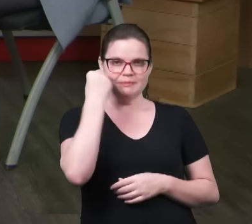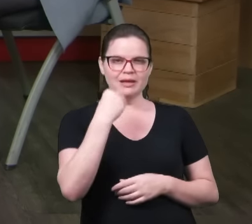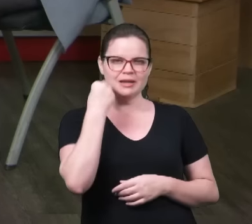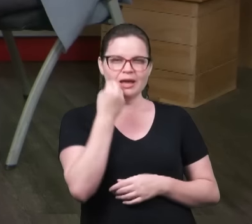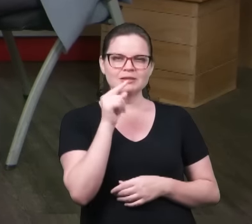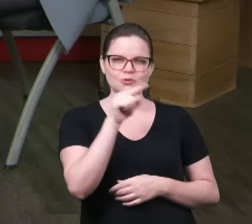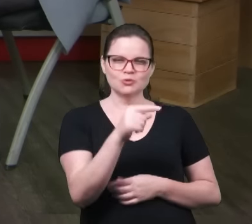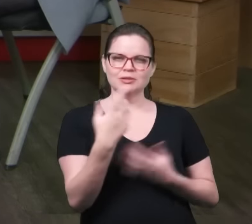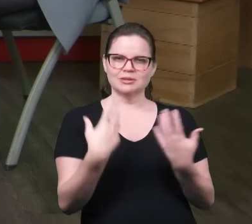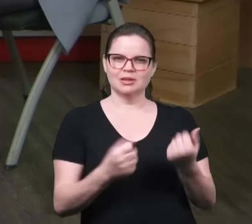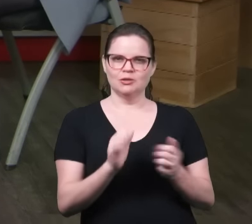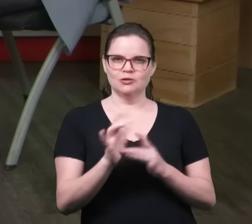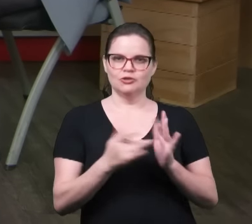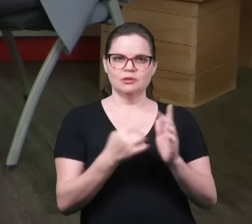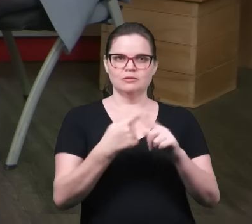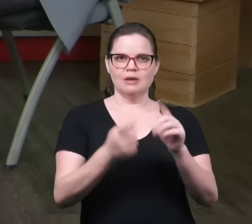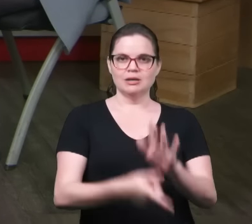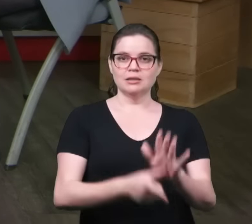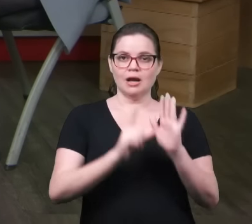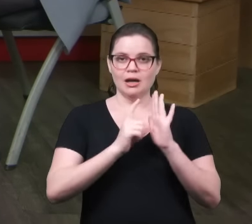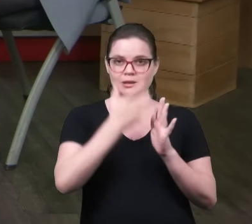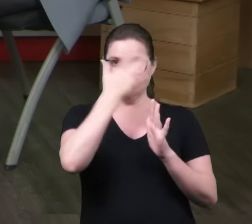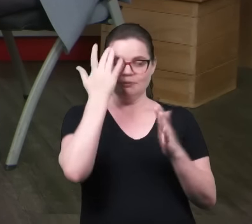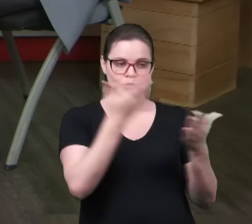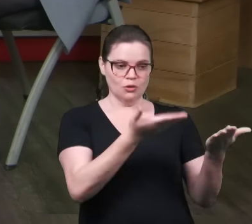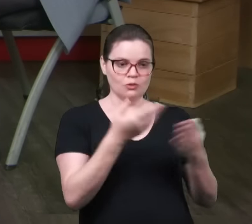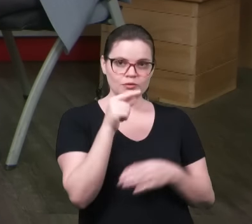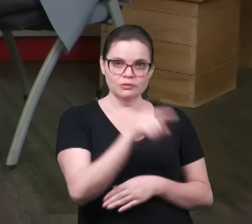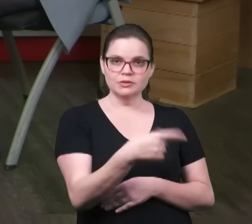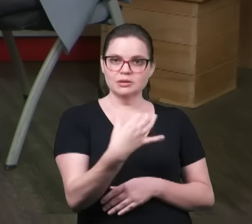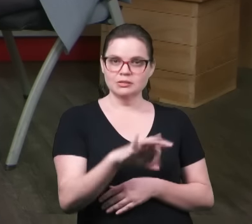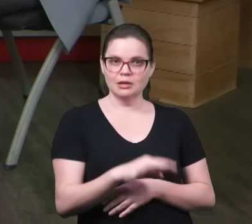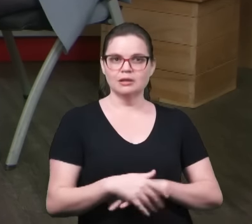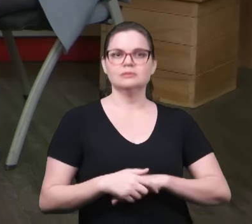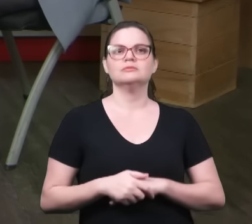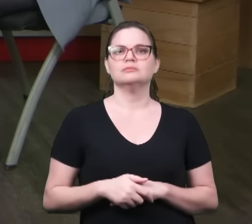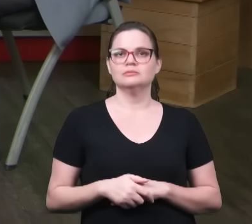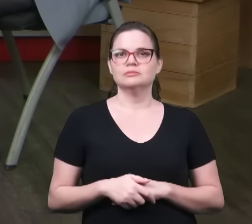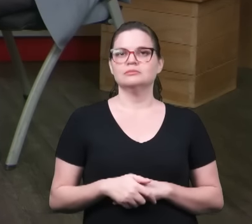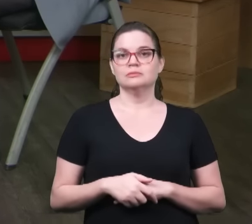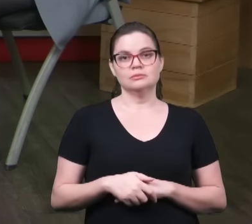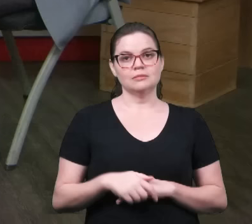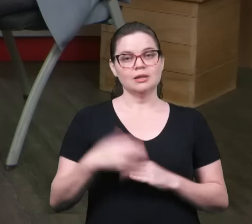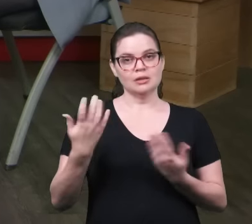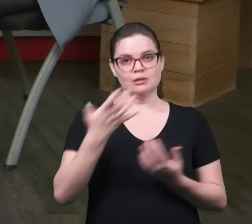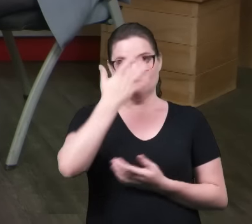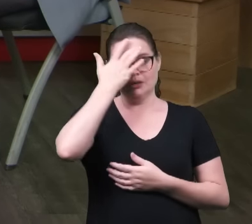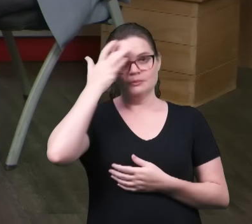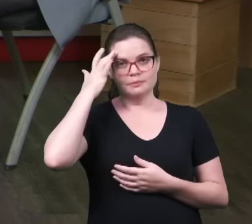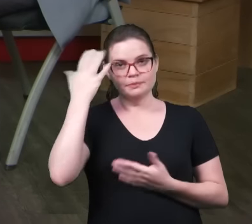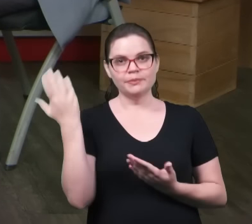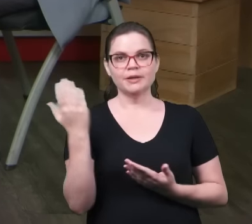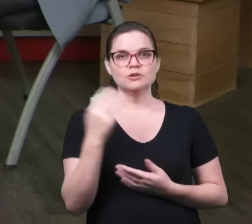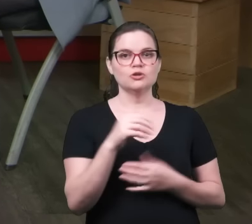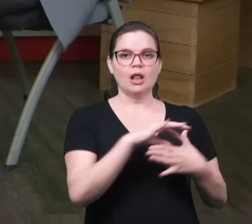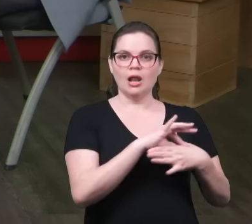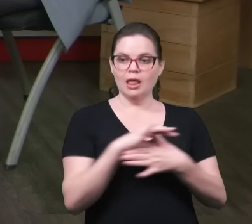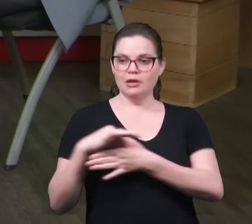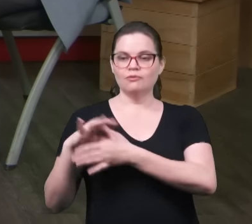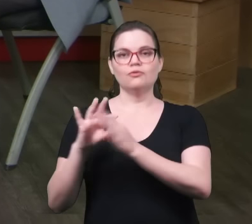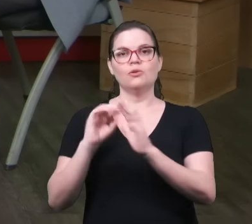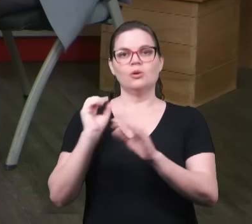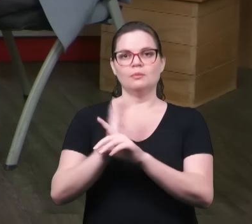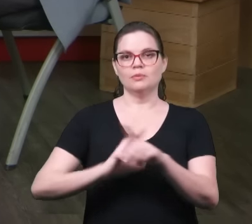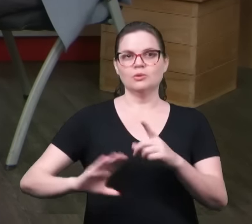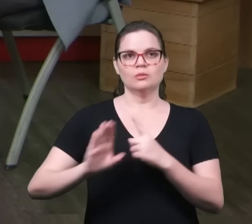conversão, alguém te convidou, alguém te chamou para um culto, não foi? Com certeza, com certeza. Alguém te levou, te disse o endereço. Levaram muitos